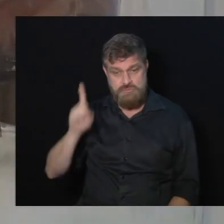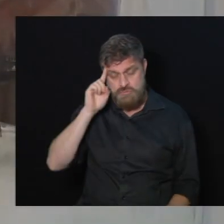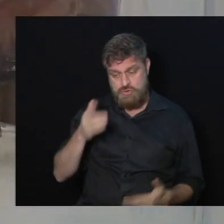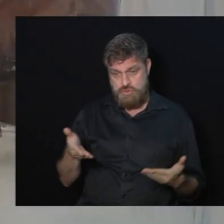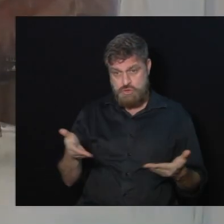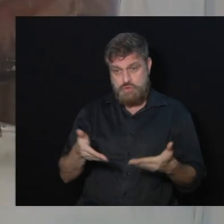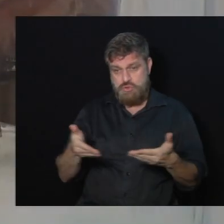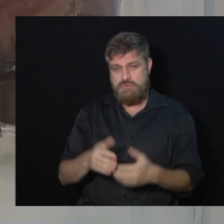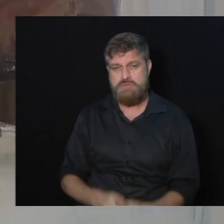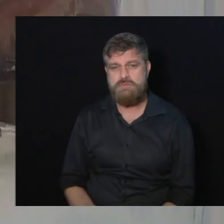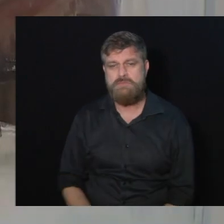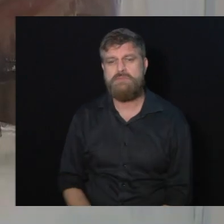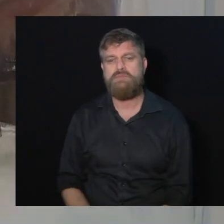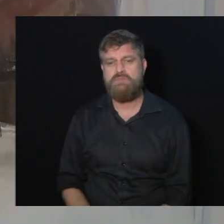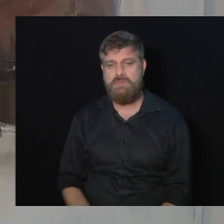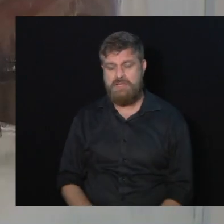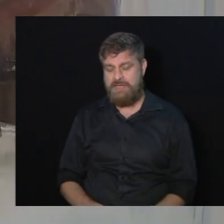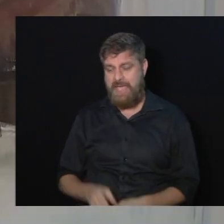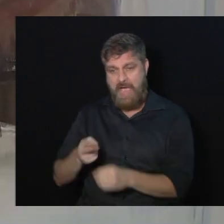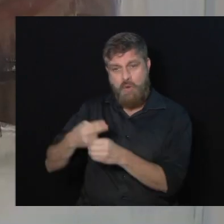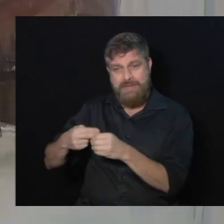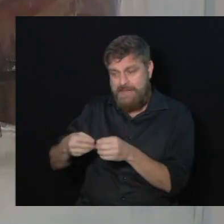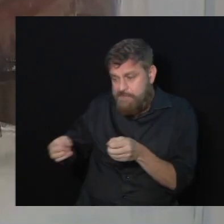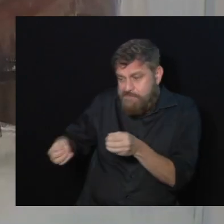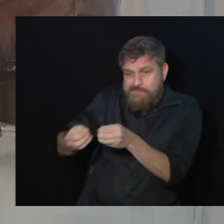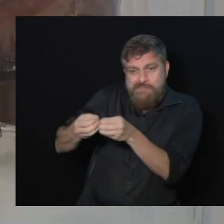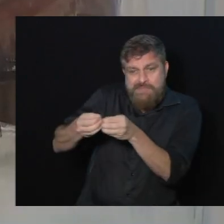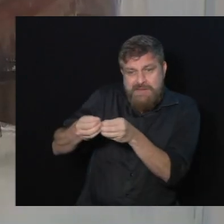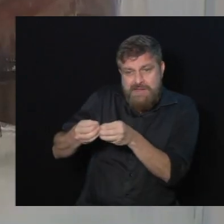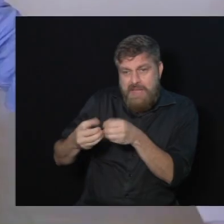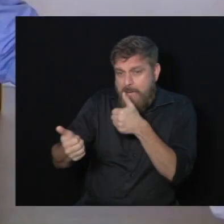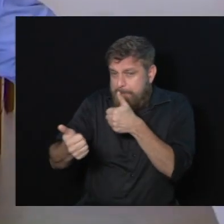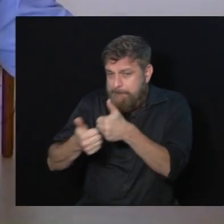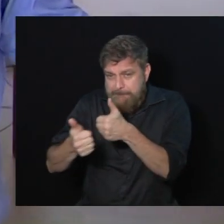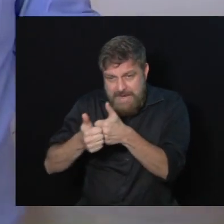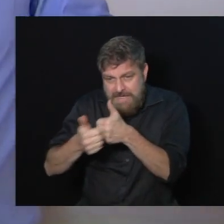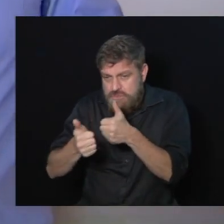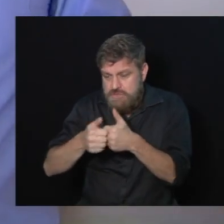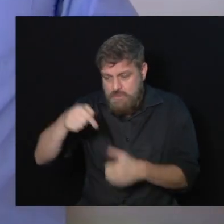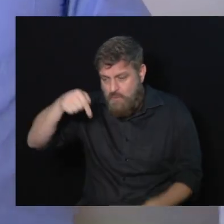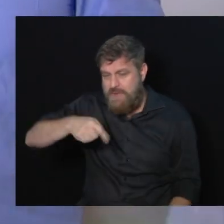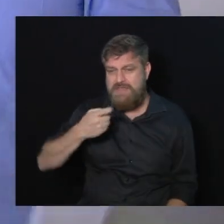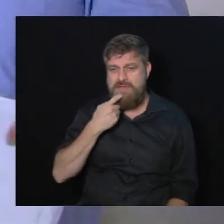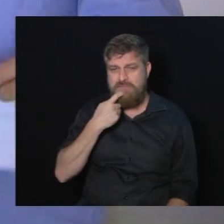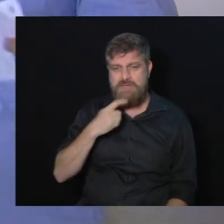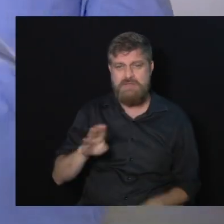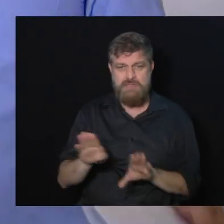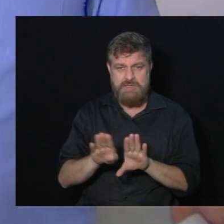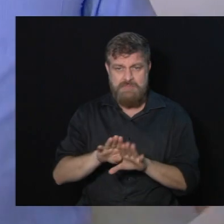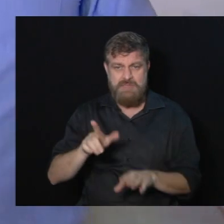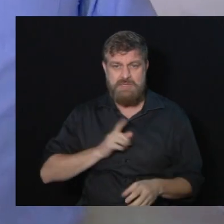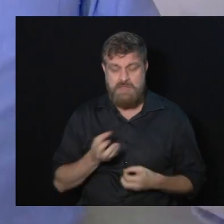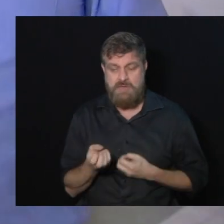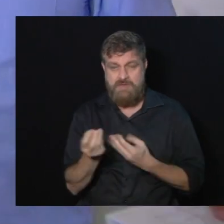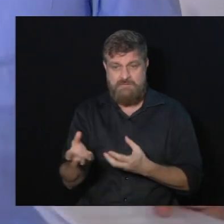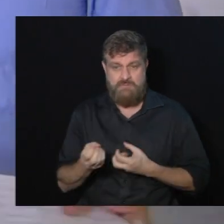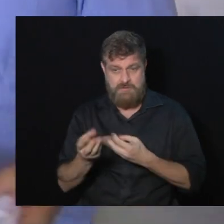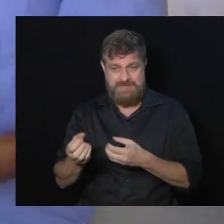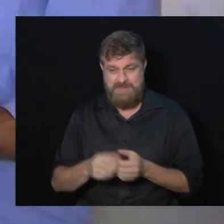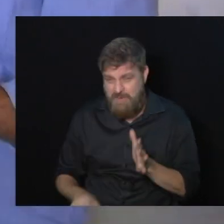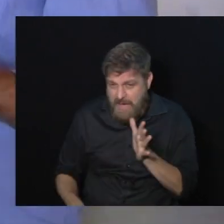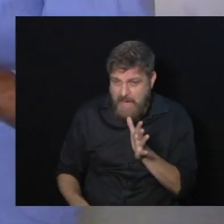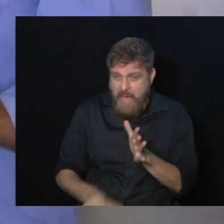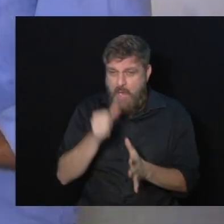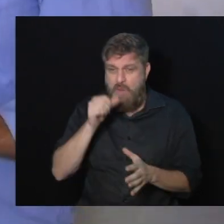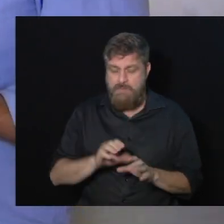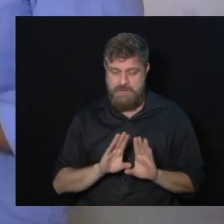um pouquinho do Serecamp, é vizinho aqui, né? Serecamp é um estádio super tradicional aqui de Campinas, inclusive é uma informação que é o primeiro estádio que